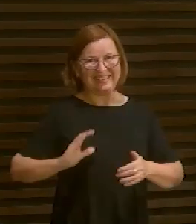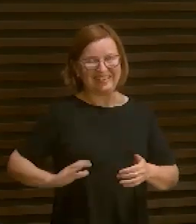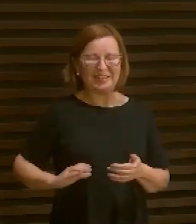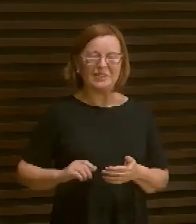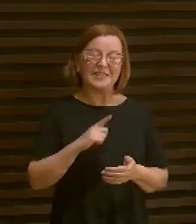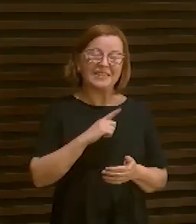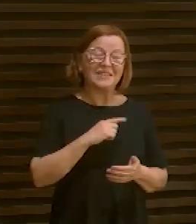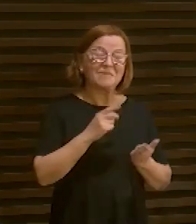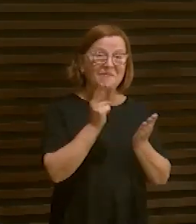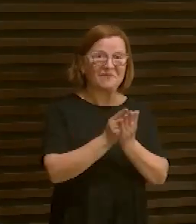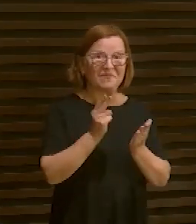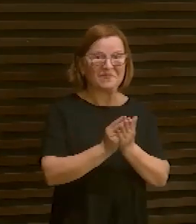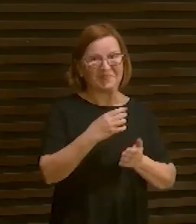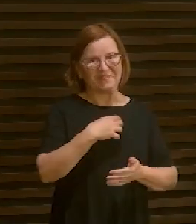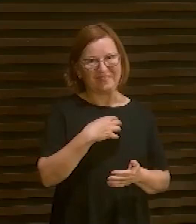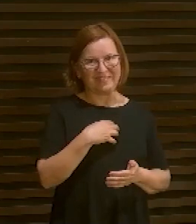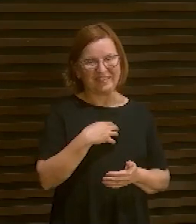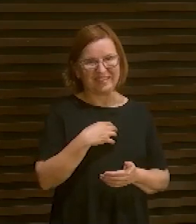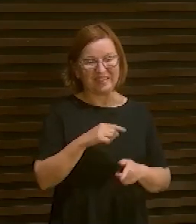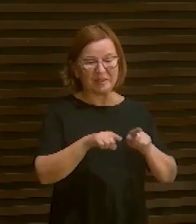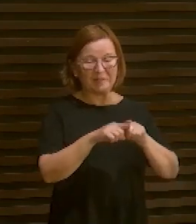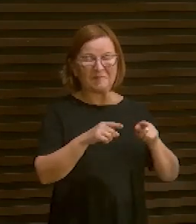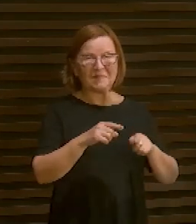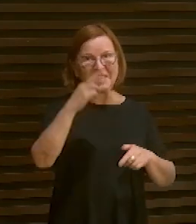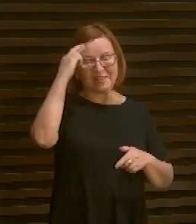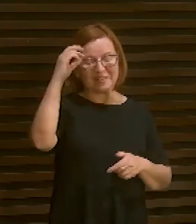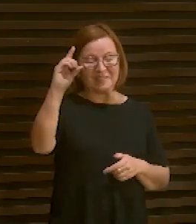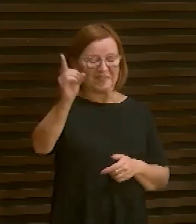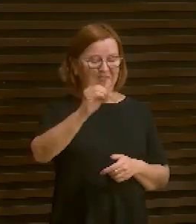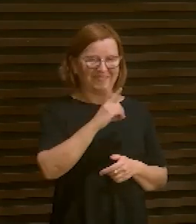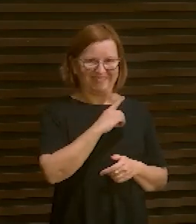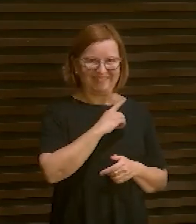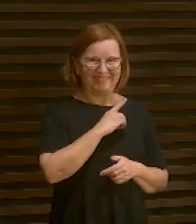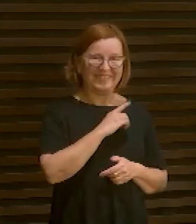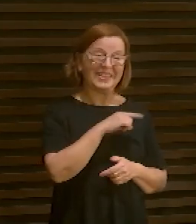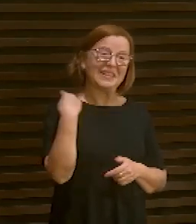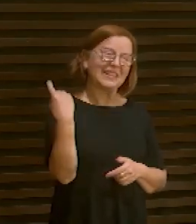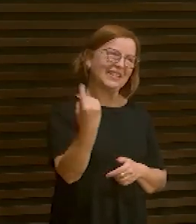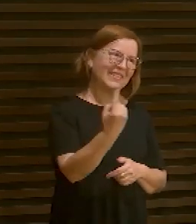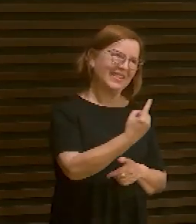é assustador, mas ele veio habitar em mim. Nós somos